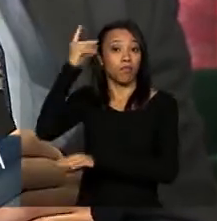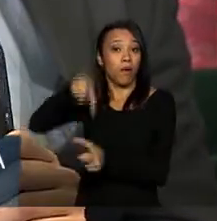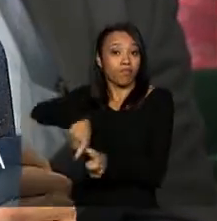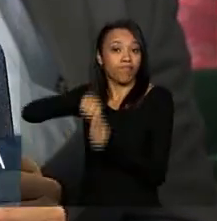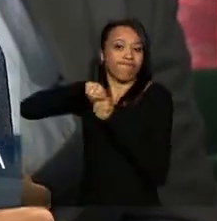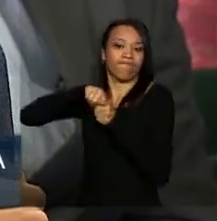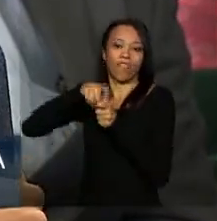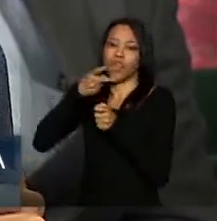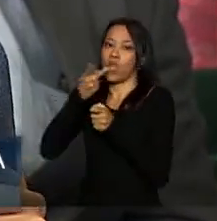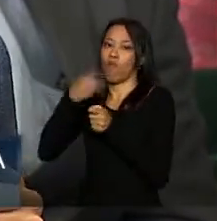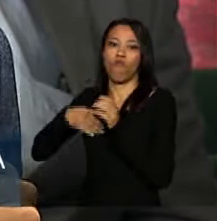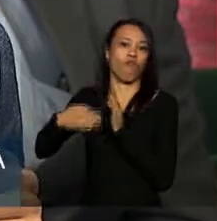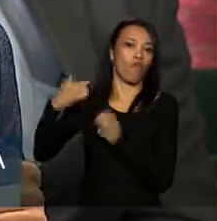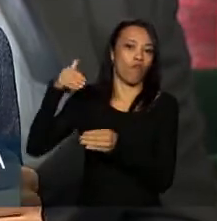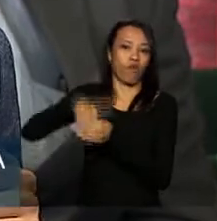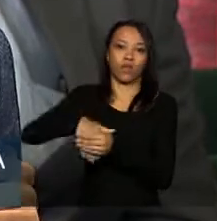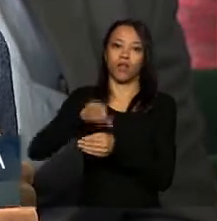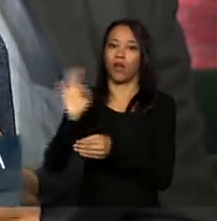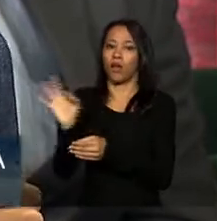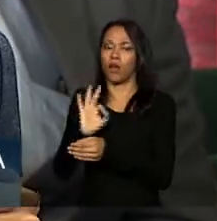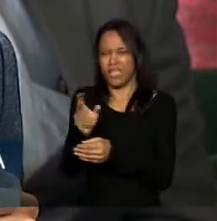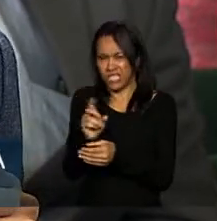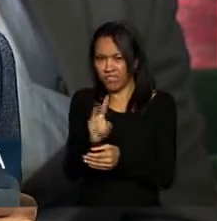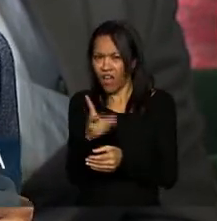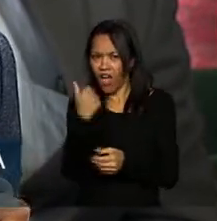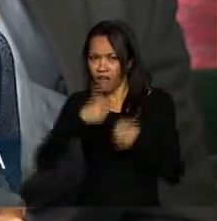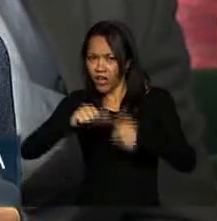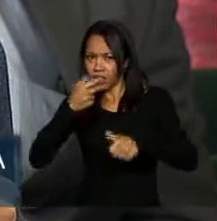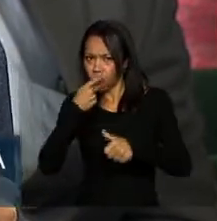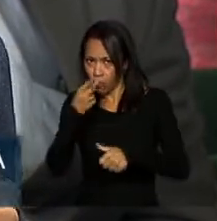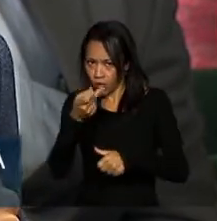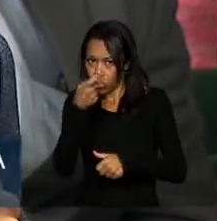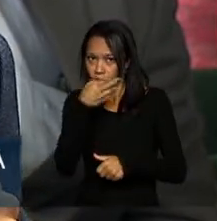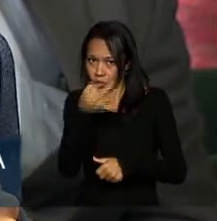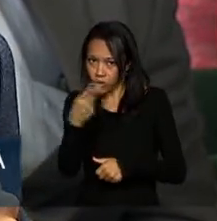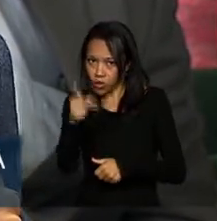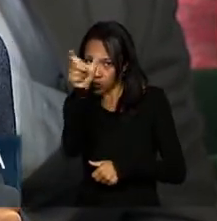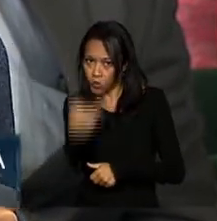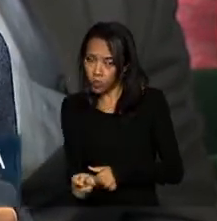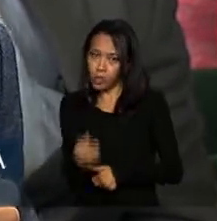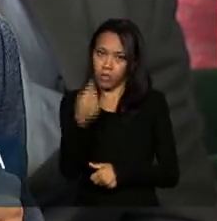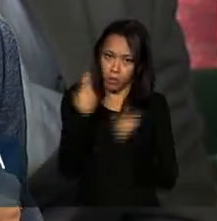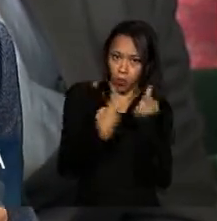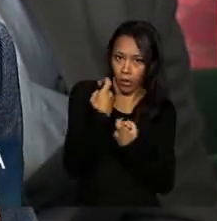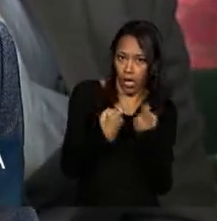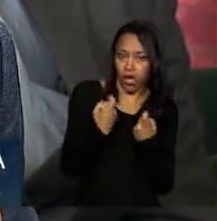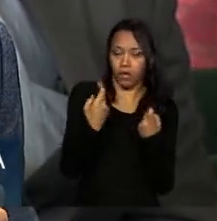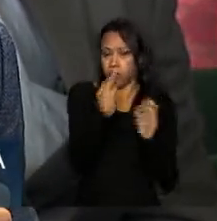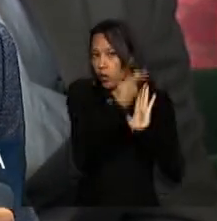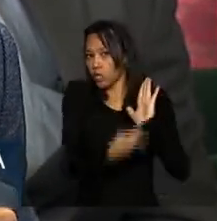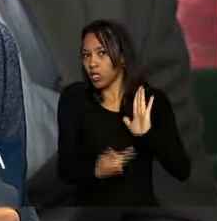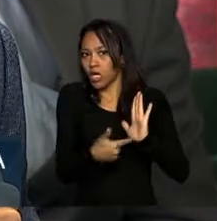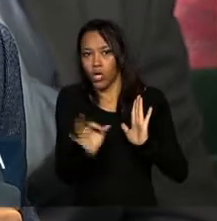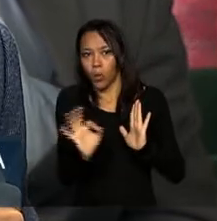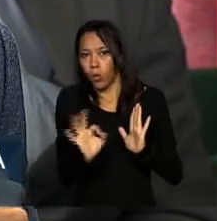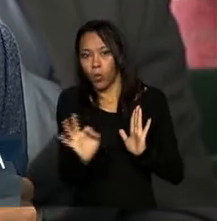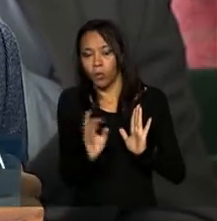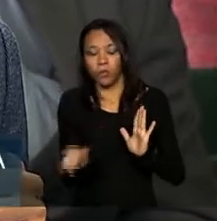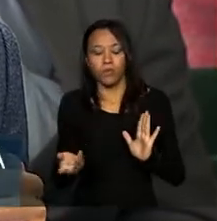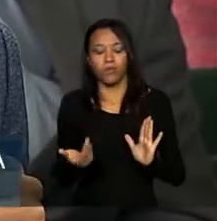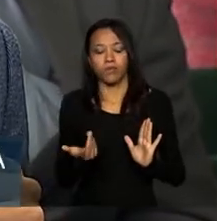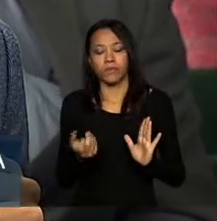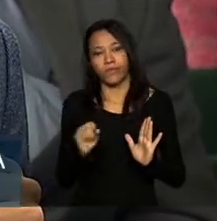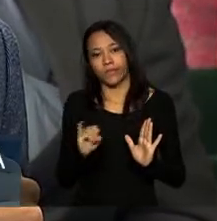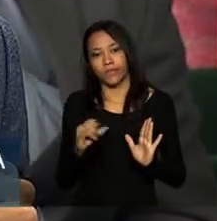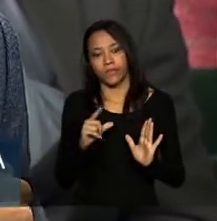qual está na Câmara dos Deputados. Queria saber se a avaliação pessoal do senhor, se o senhor está preocupado com isso, se existe um grande...